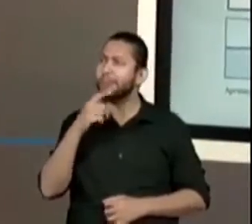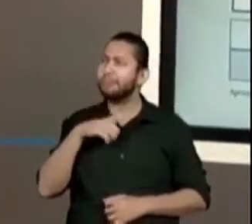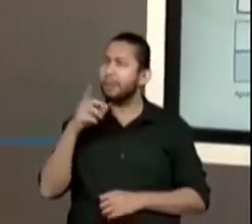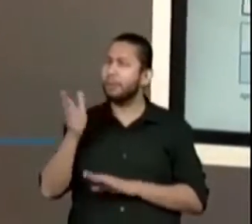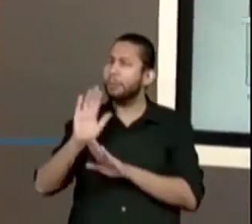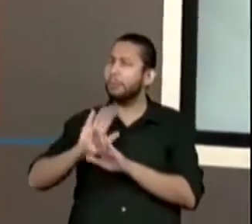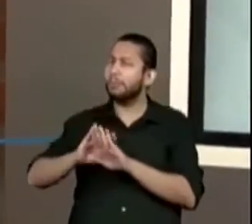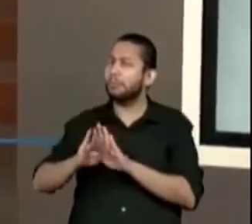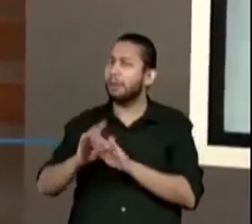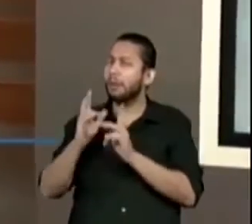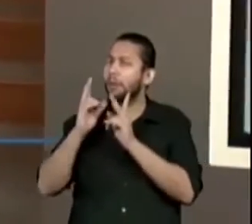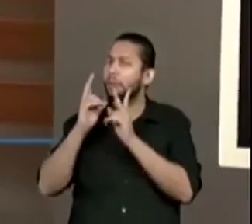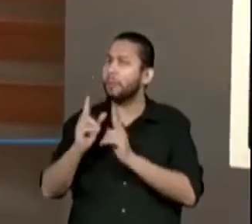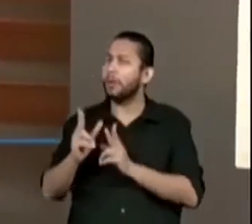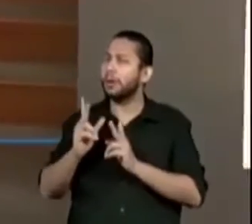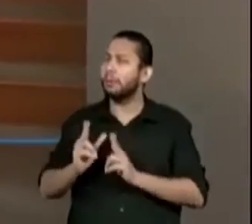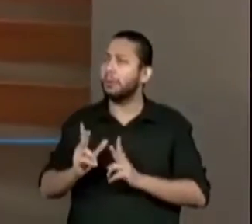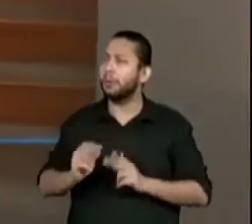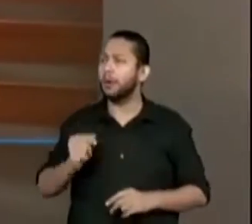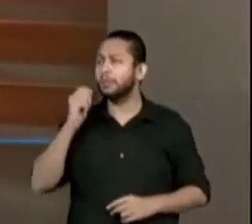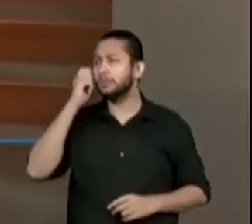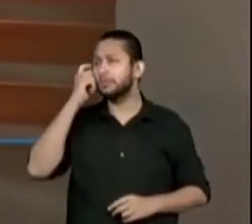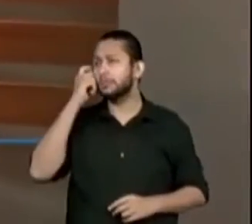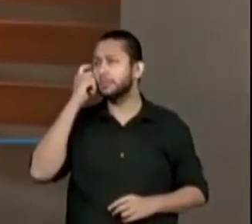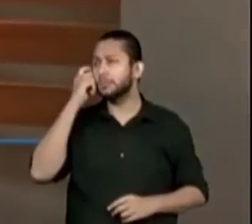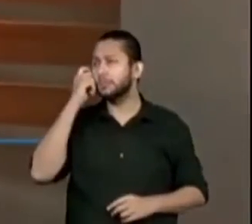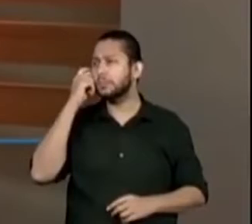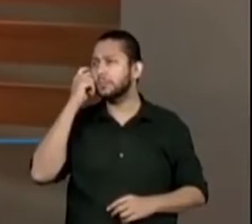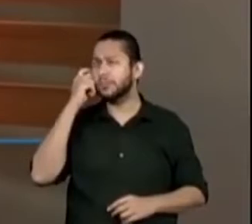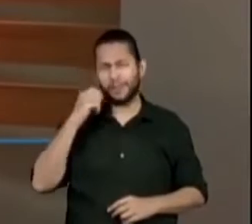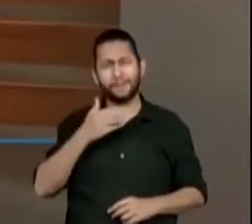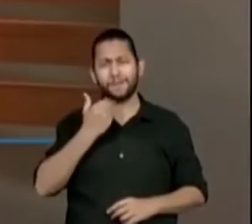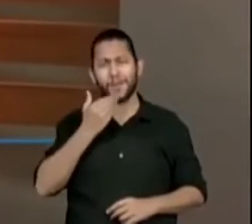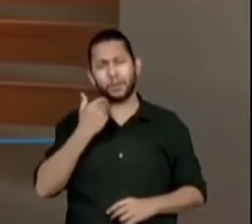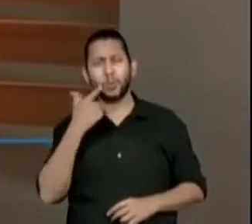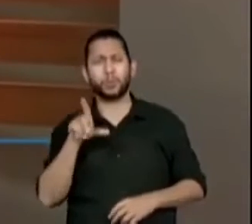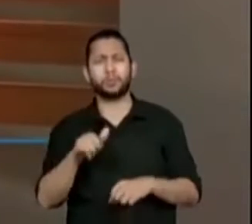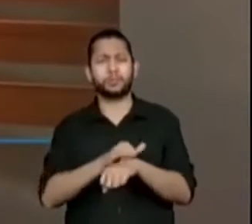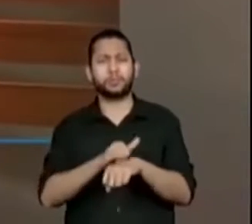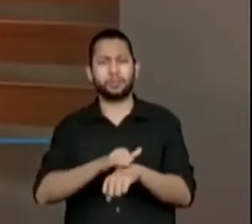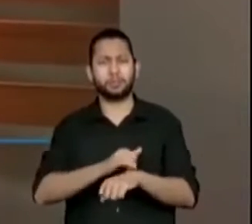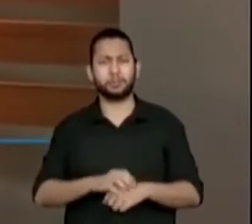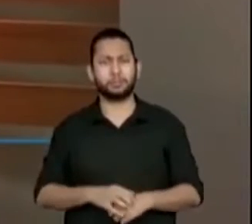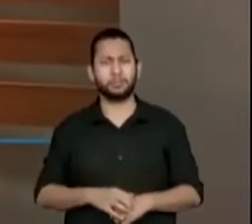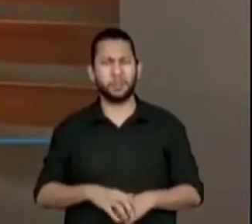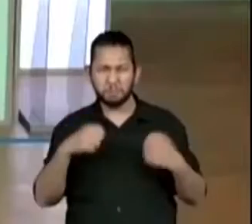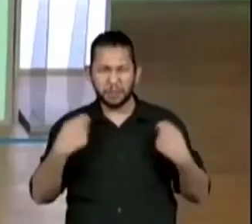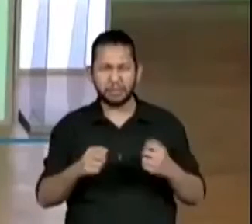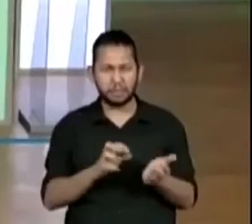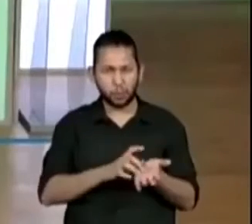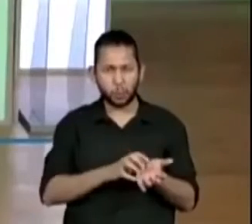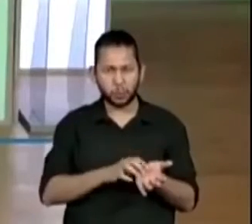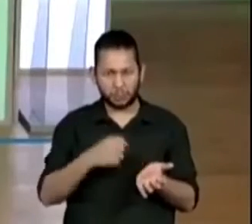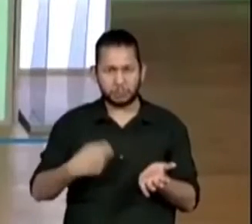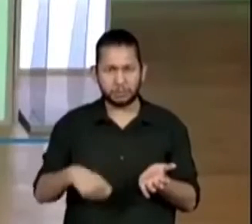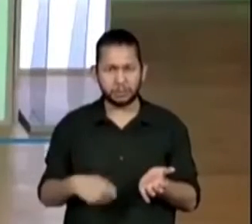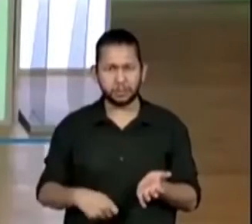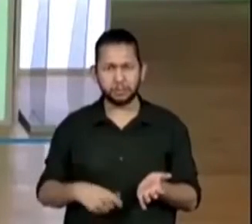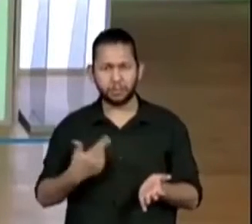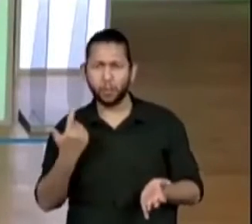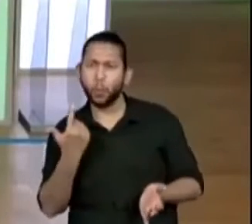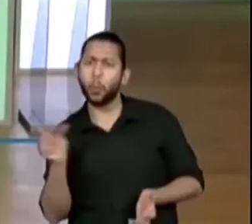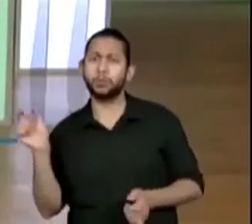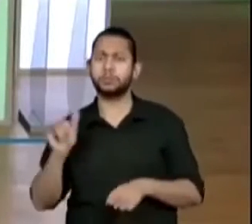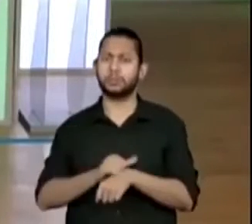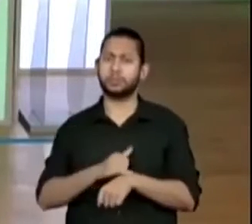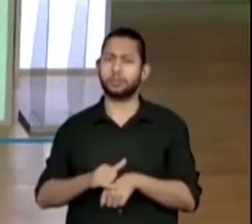aí, será que eu conseguiria realizar essa multiplicação sem usar a calculadora? Conseguimos, Pro.